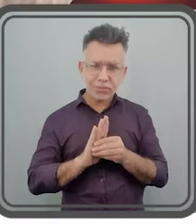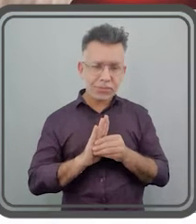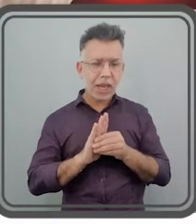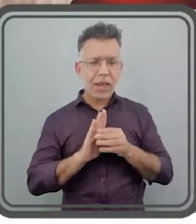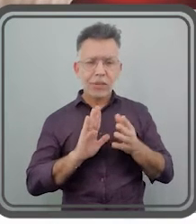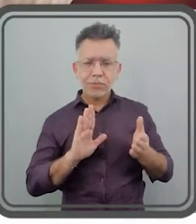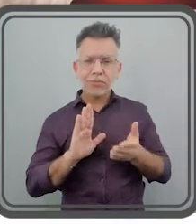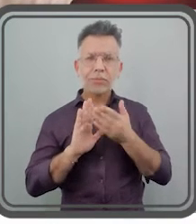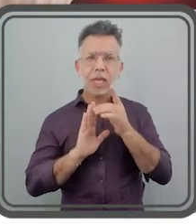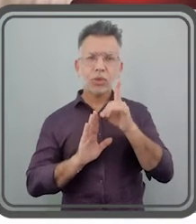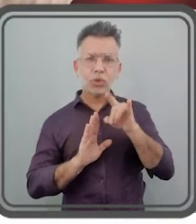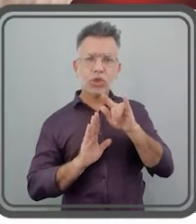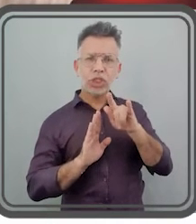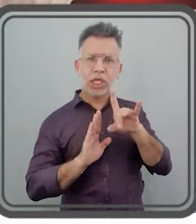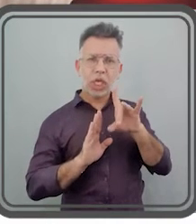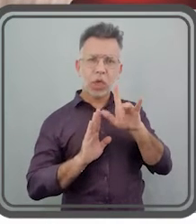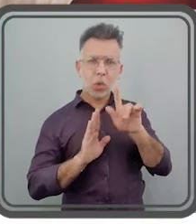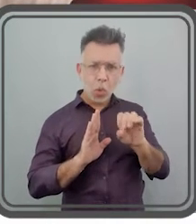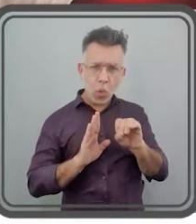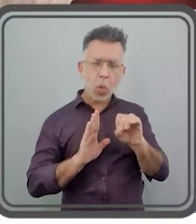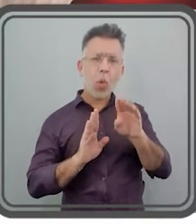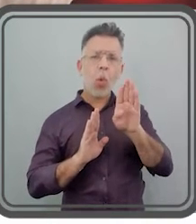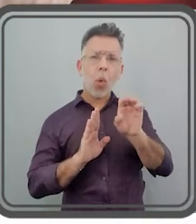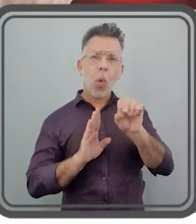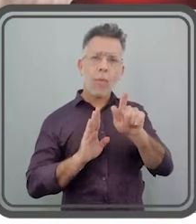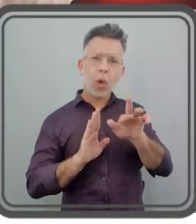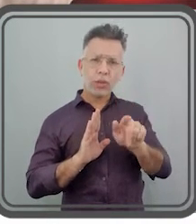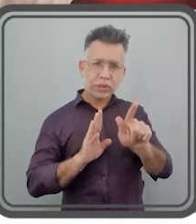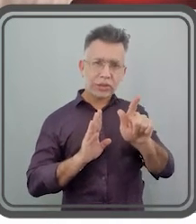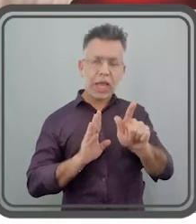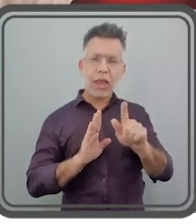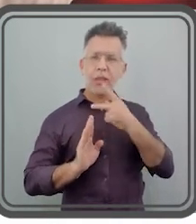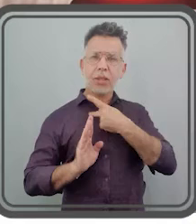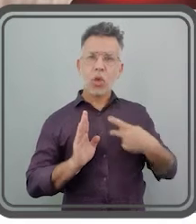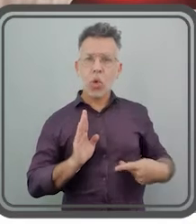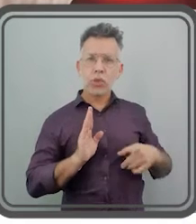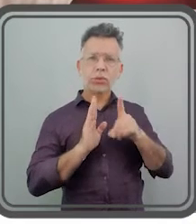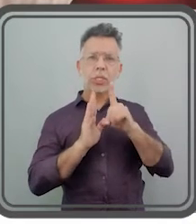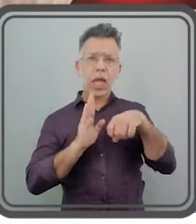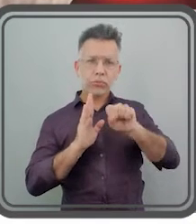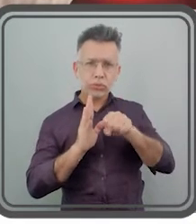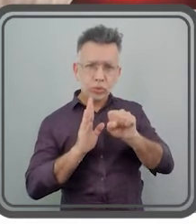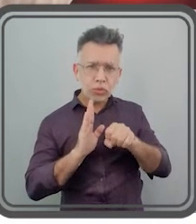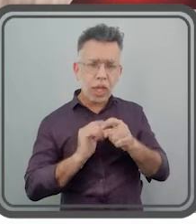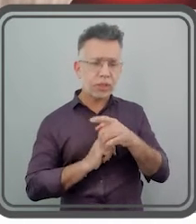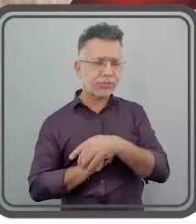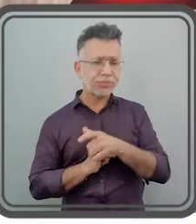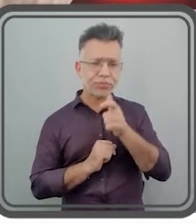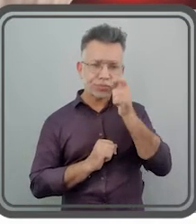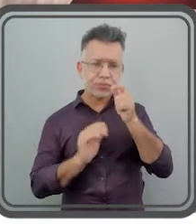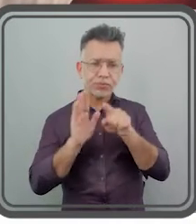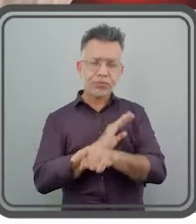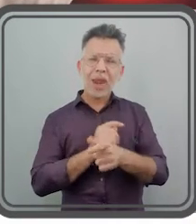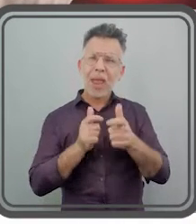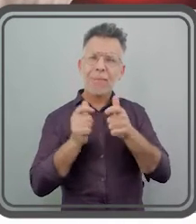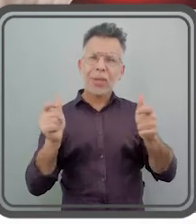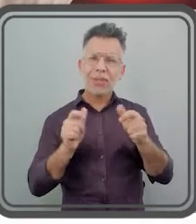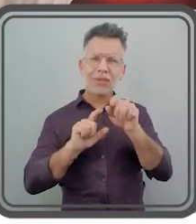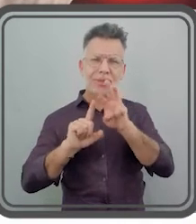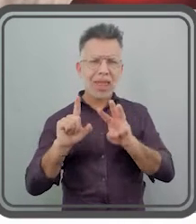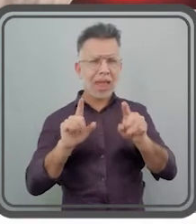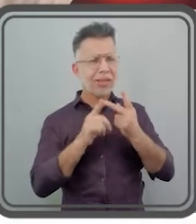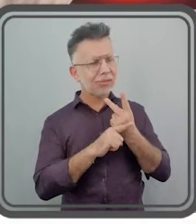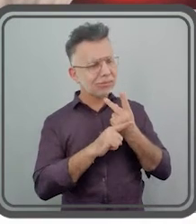vou terminar o pouquinho que do Diego board aqui o seu da Ducati ele traz um ponto interessante na grande maioria dos sites de